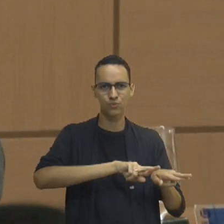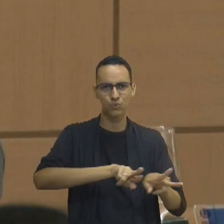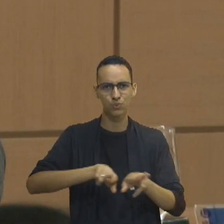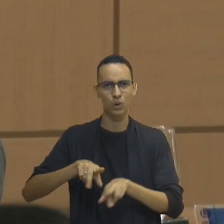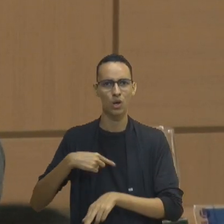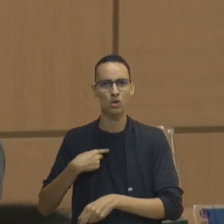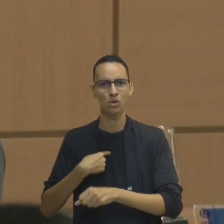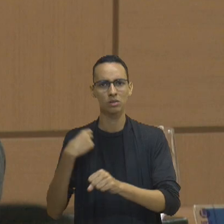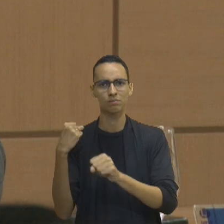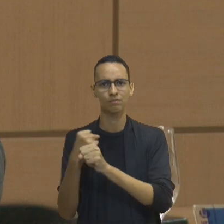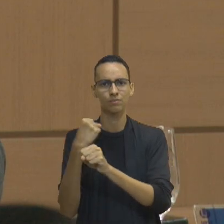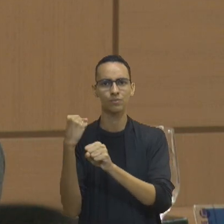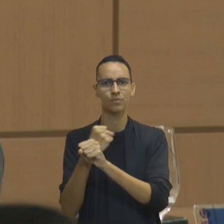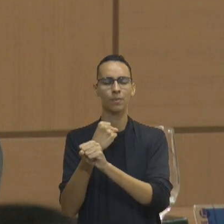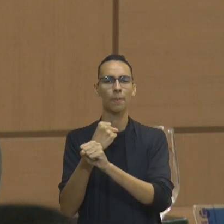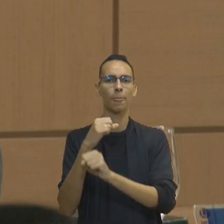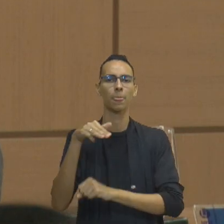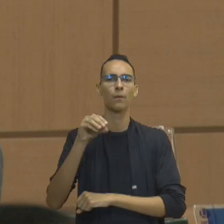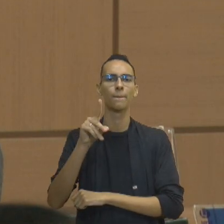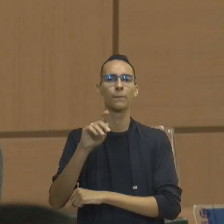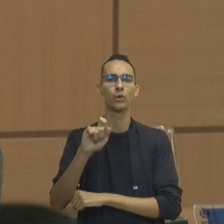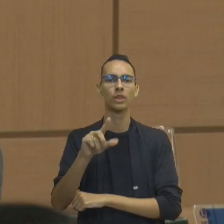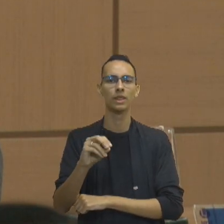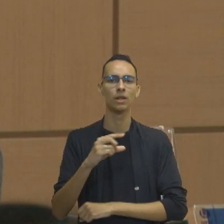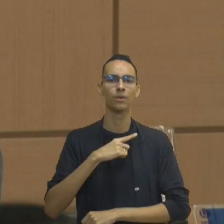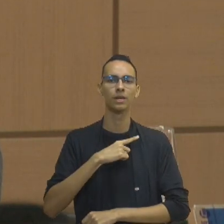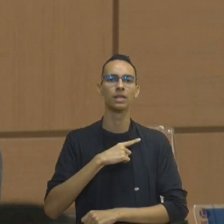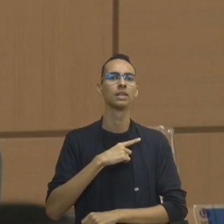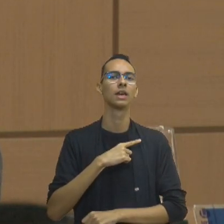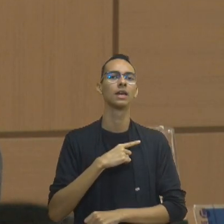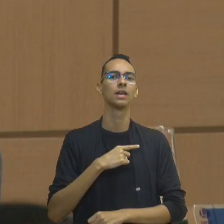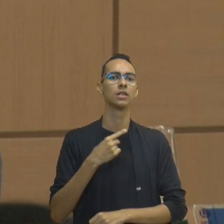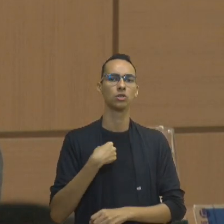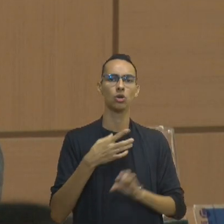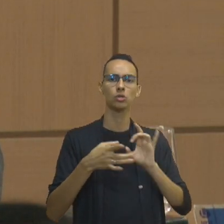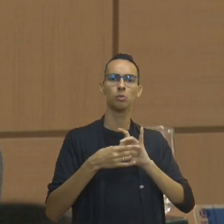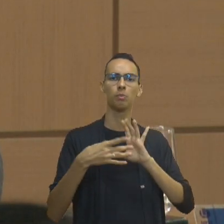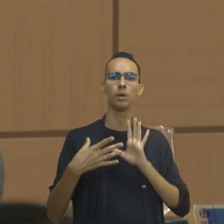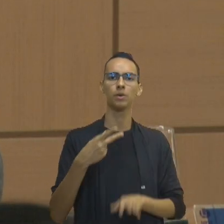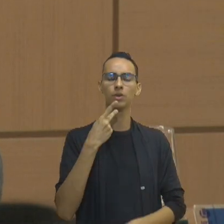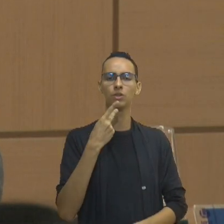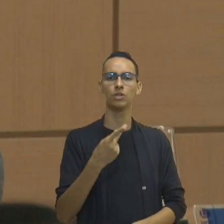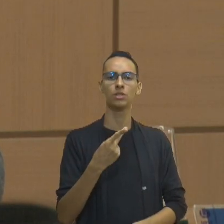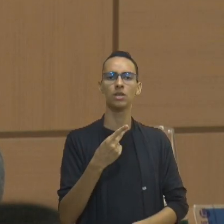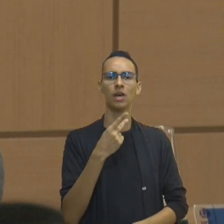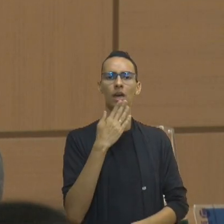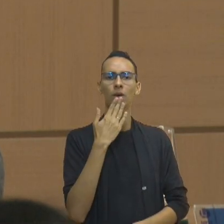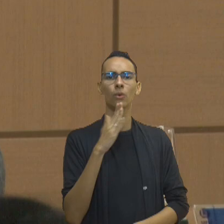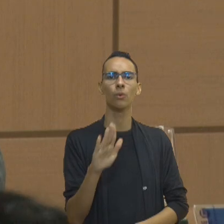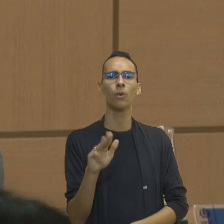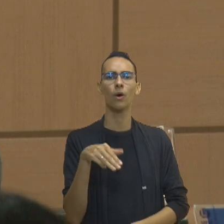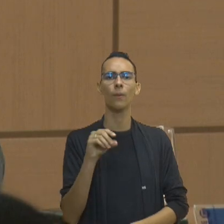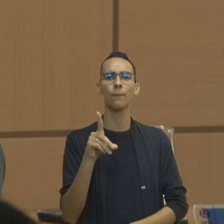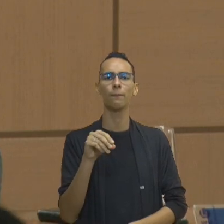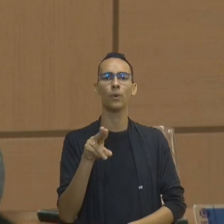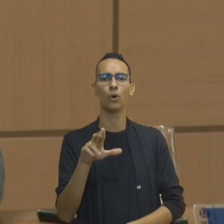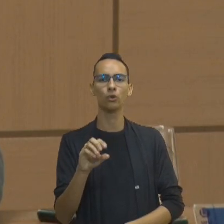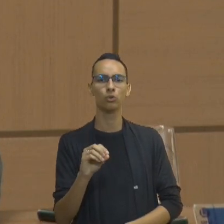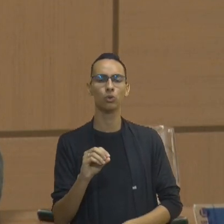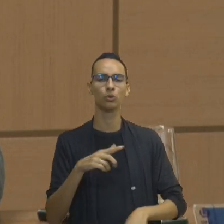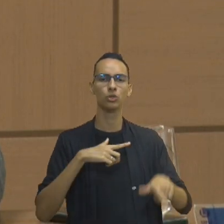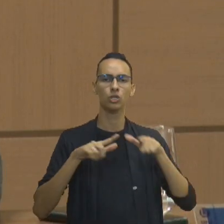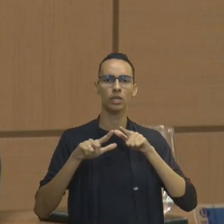constituir um modelo que envolva indicadores, né, que nos permitam dizer qual é, vamos dizer assim, um módulo básico de funcionamento de uma